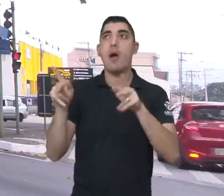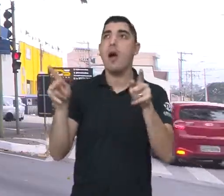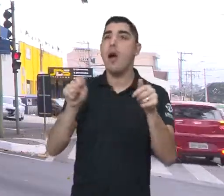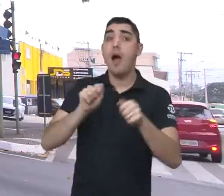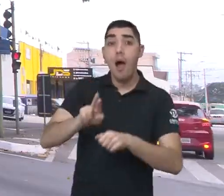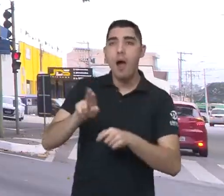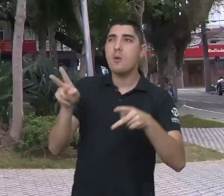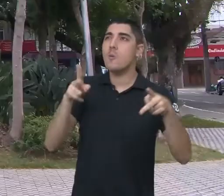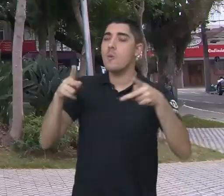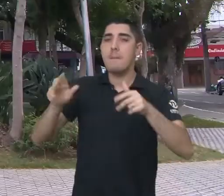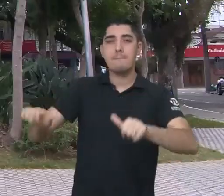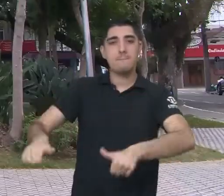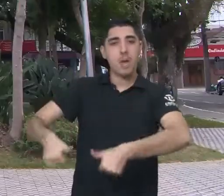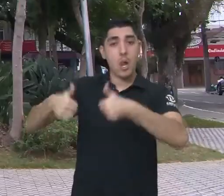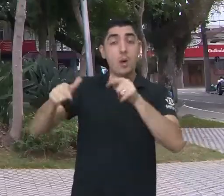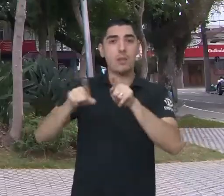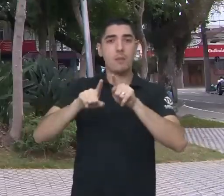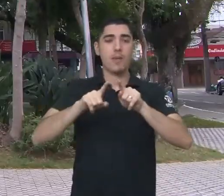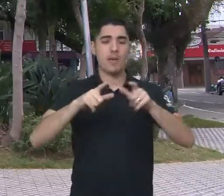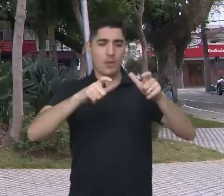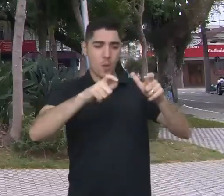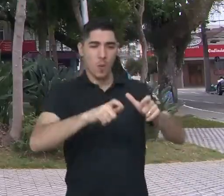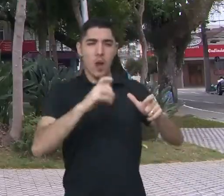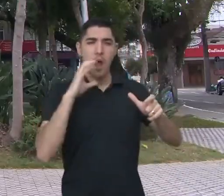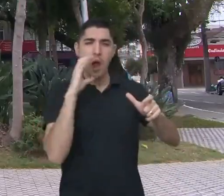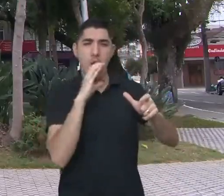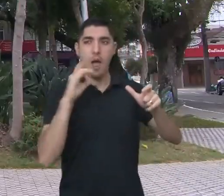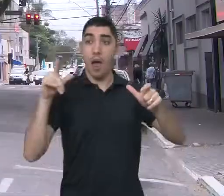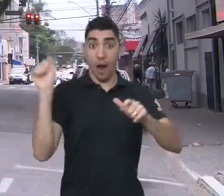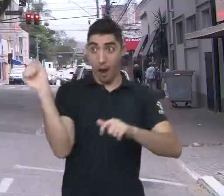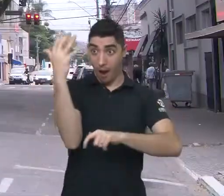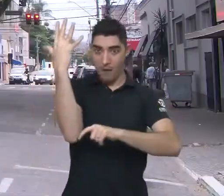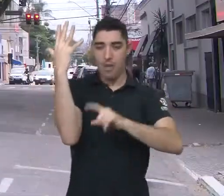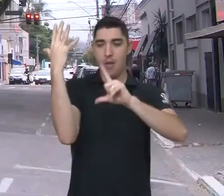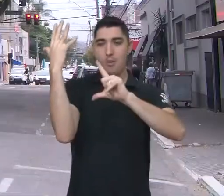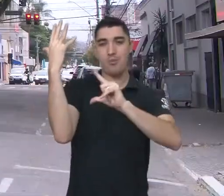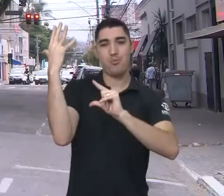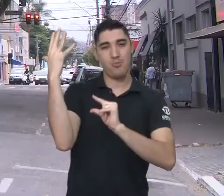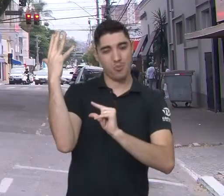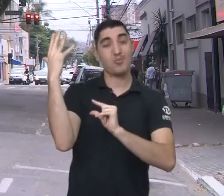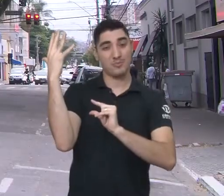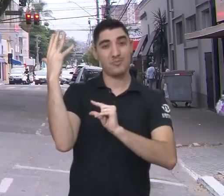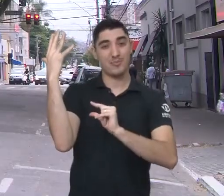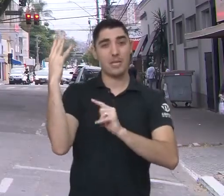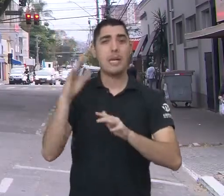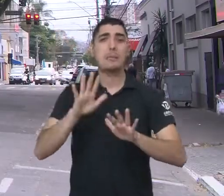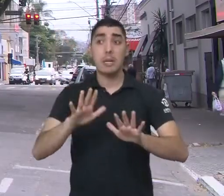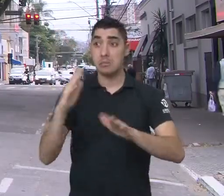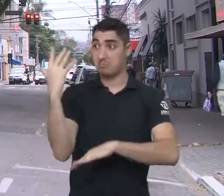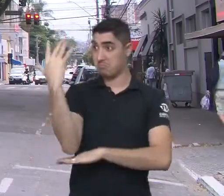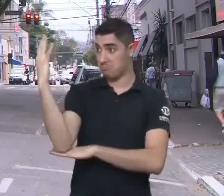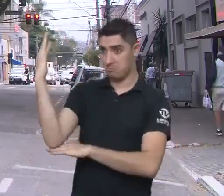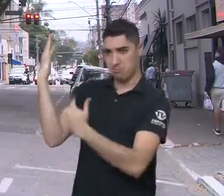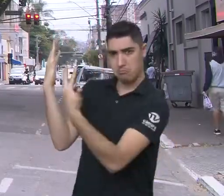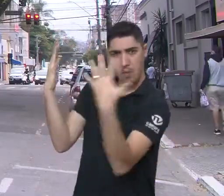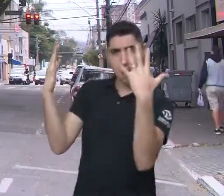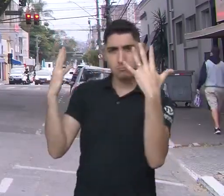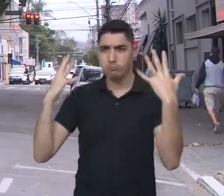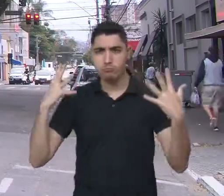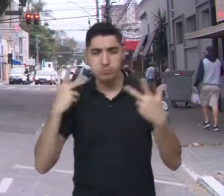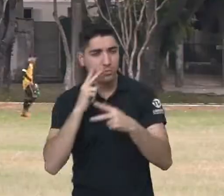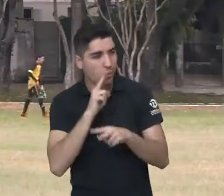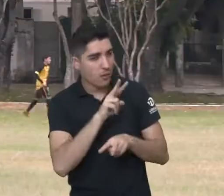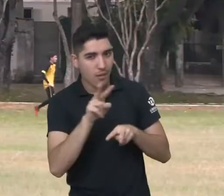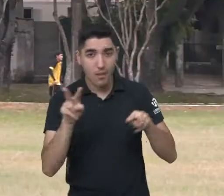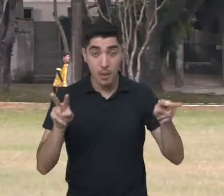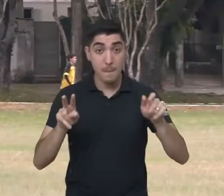da qualidade do ar e a diminuição da temperatura ambiente. Mas para garantir a arborização adequada dos espaços